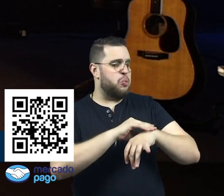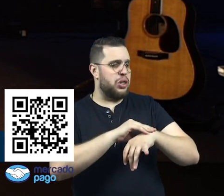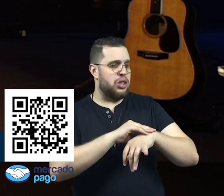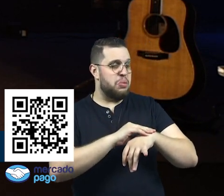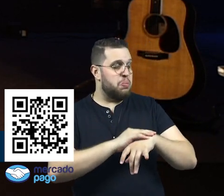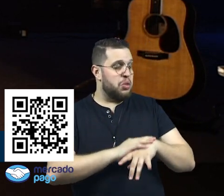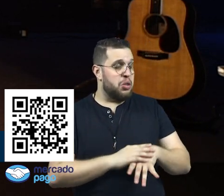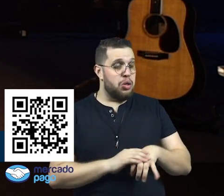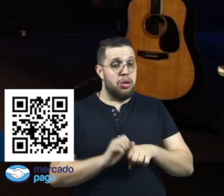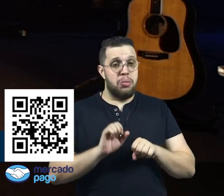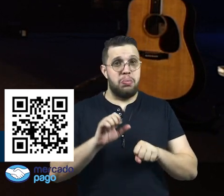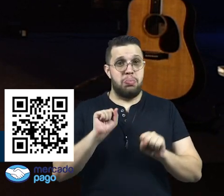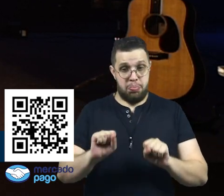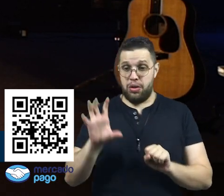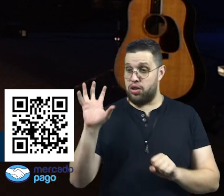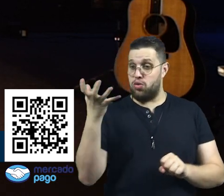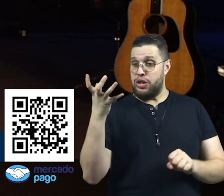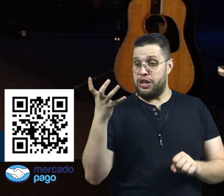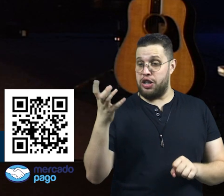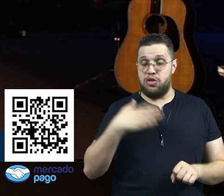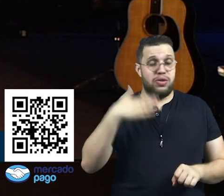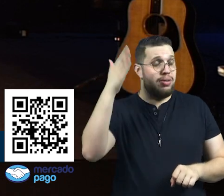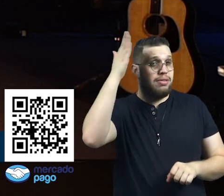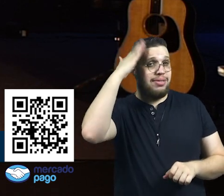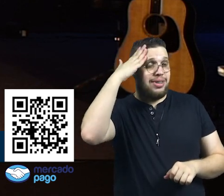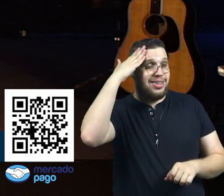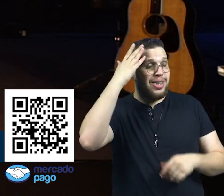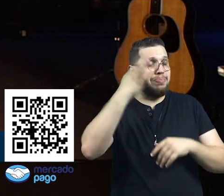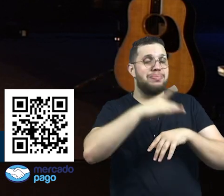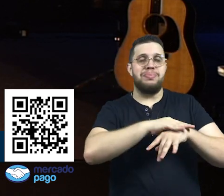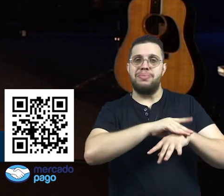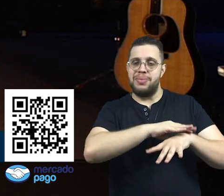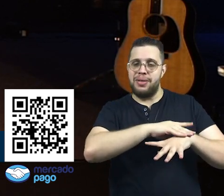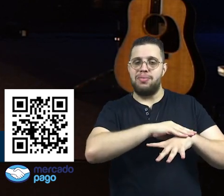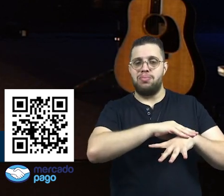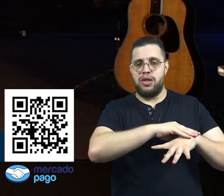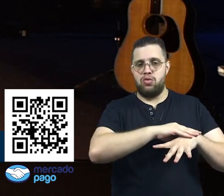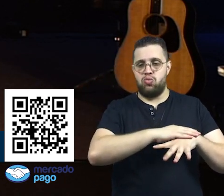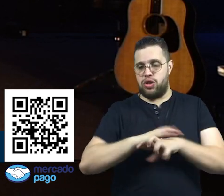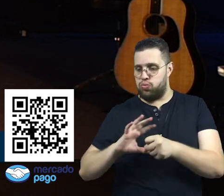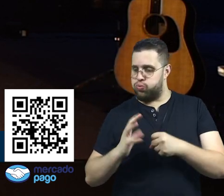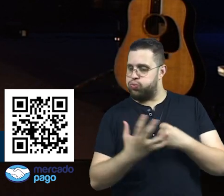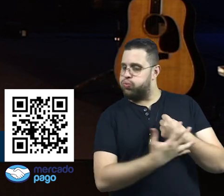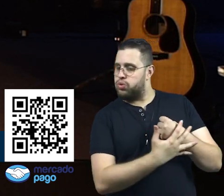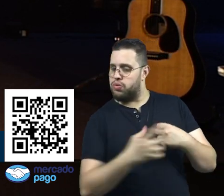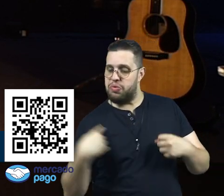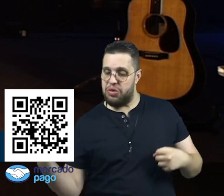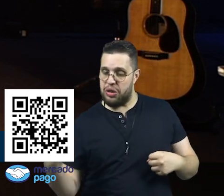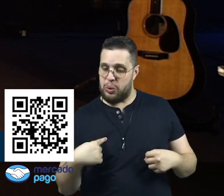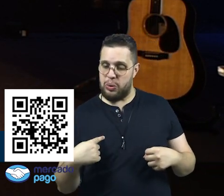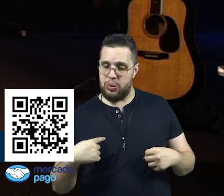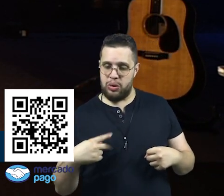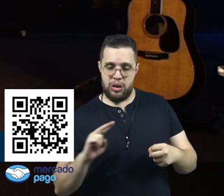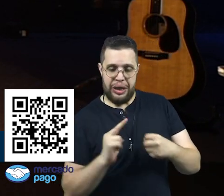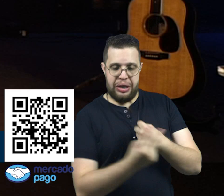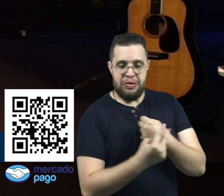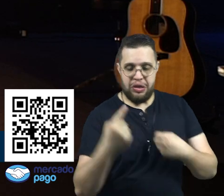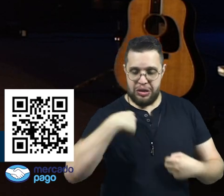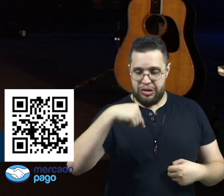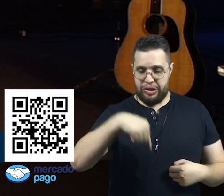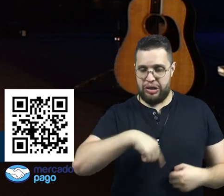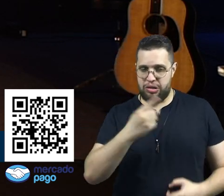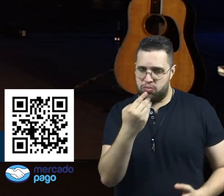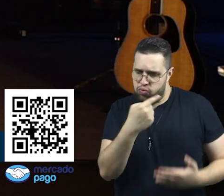nem saber que tem essa doença. A gente pode nem saber que esse vírus, essa bactéria está dentro de nós. Então, de repente